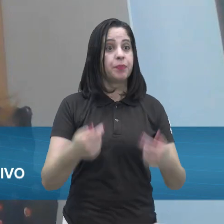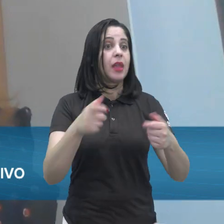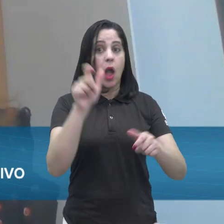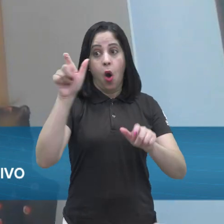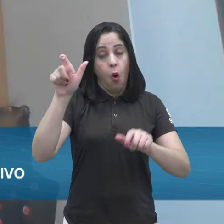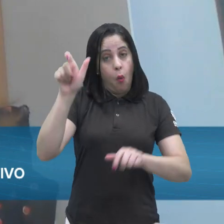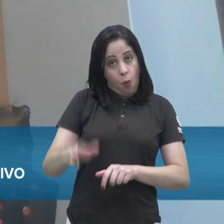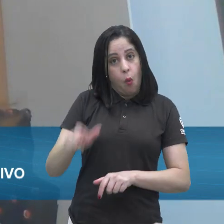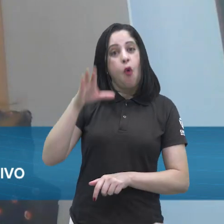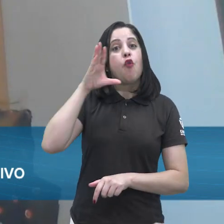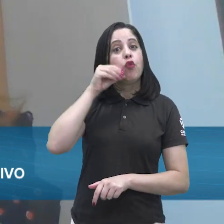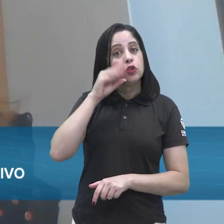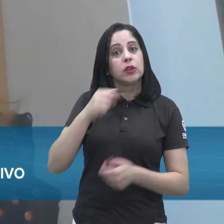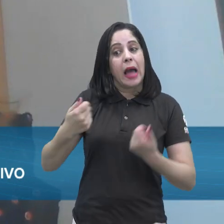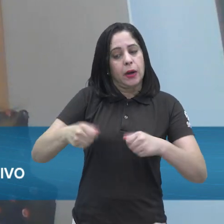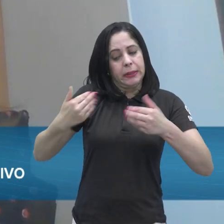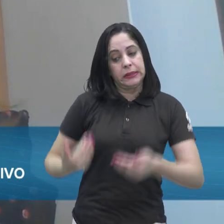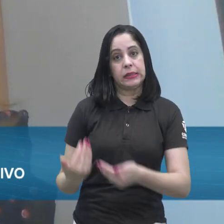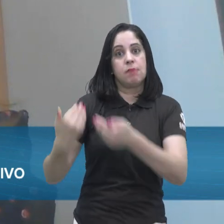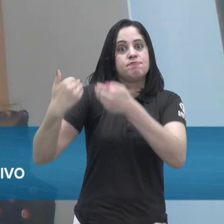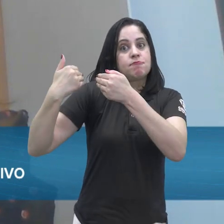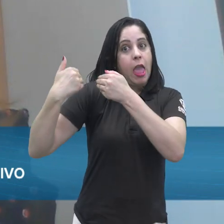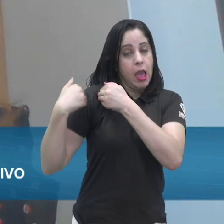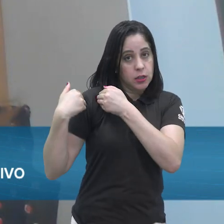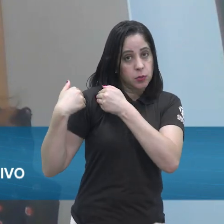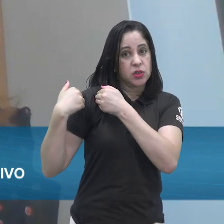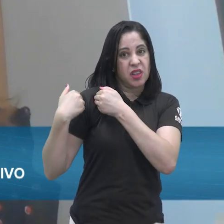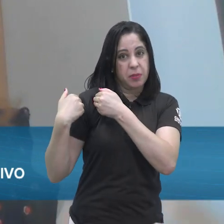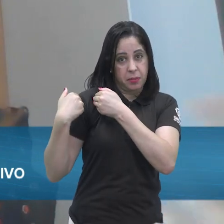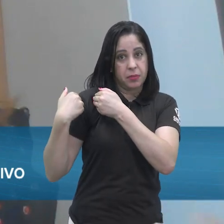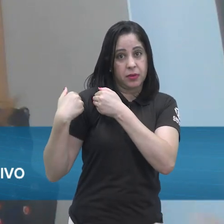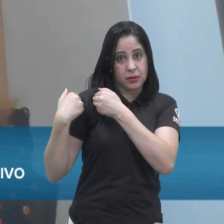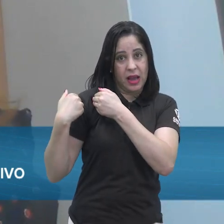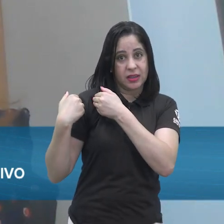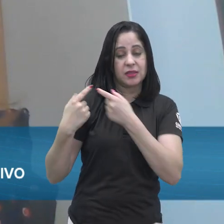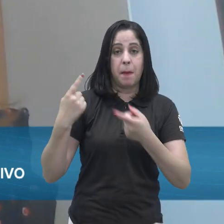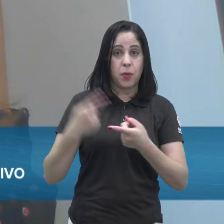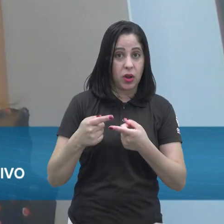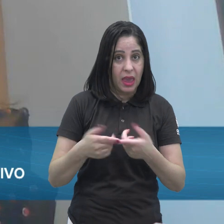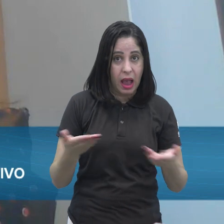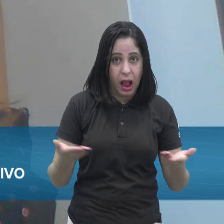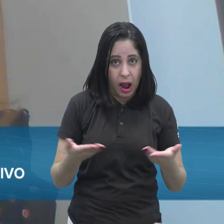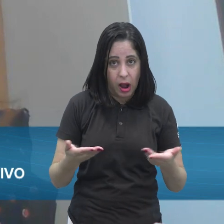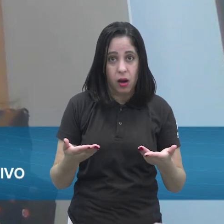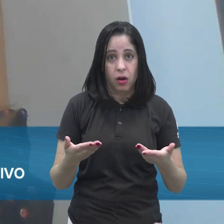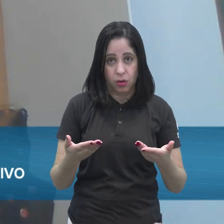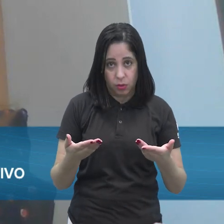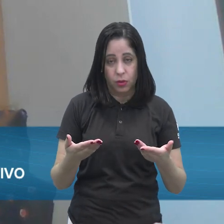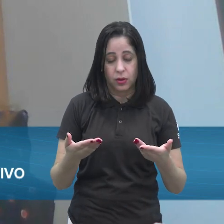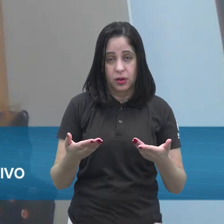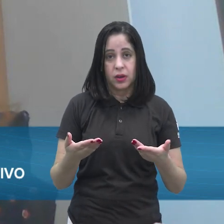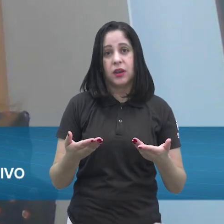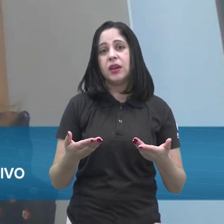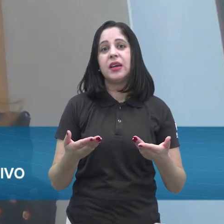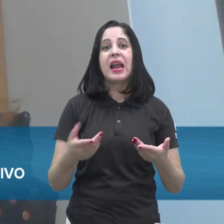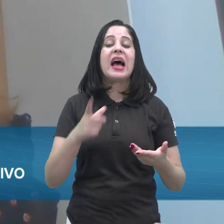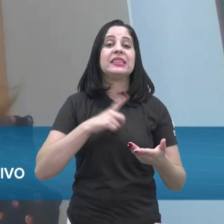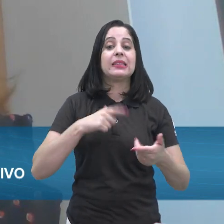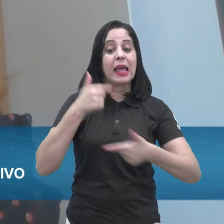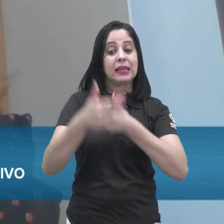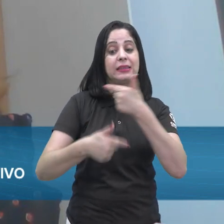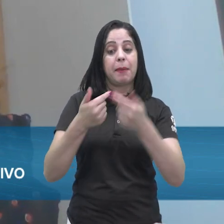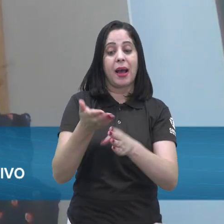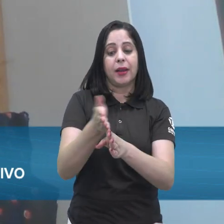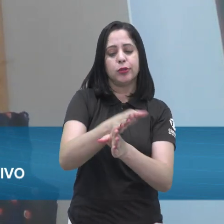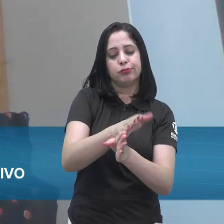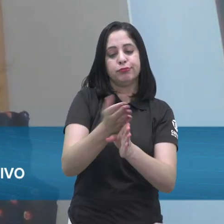São aquelas competências de autorresponsabilidade, porque muitas dessas oportunidades elas acabam surgindo de